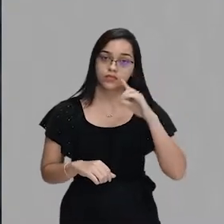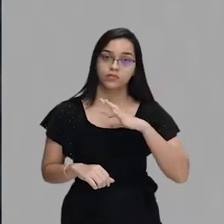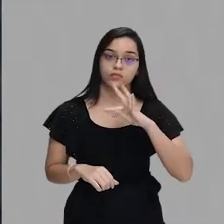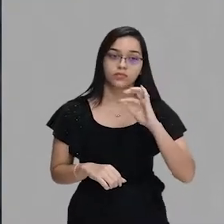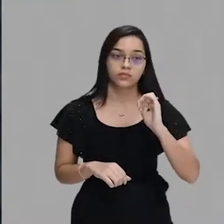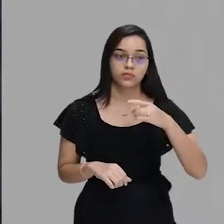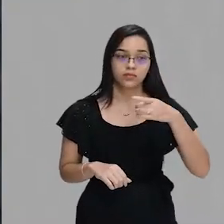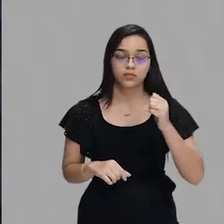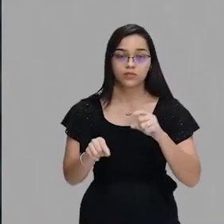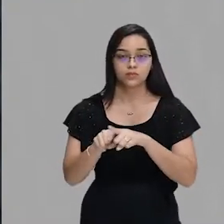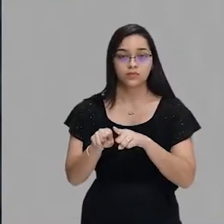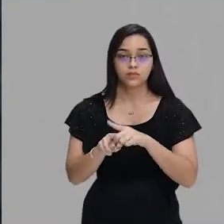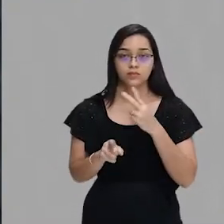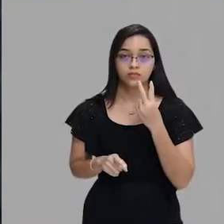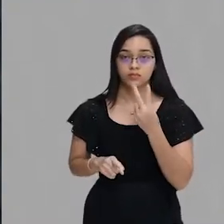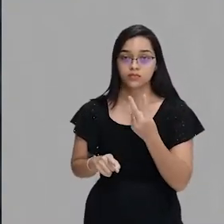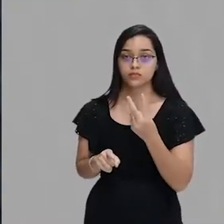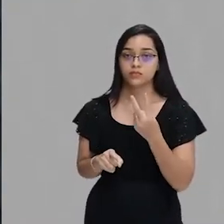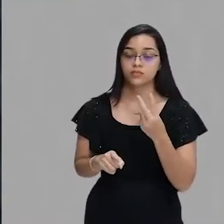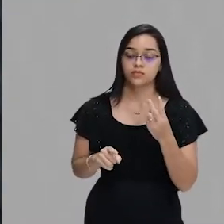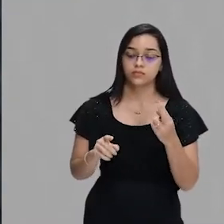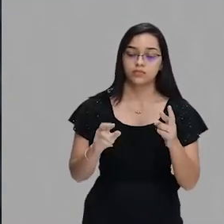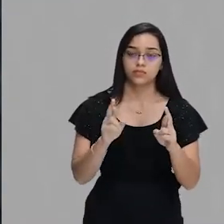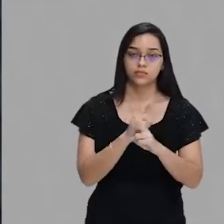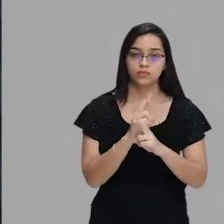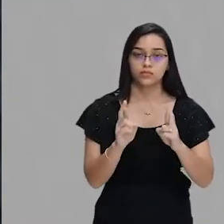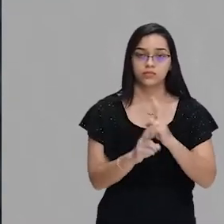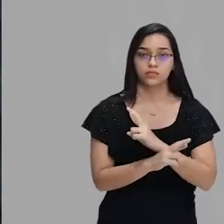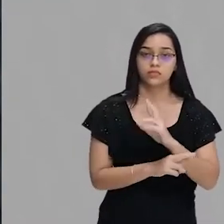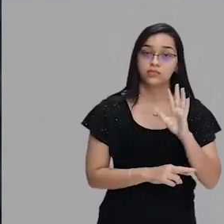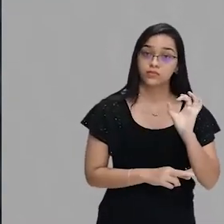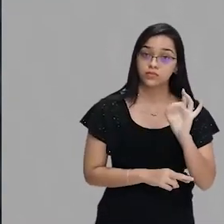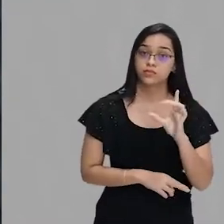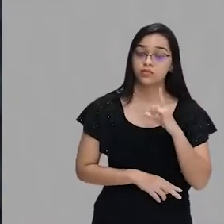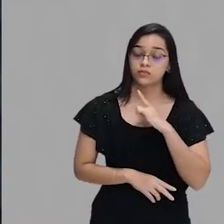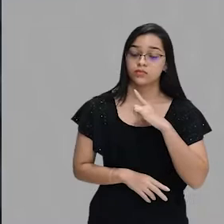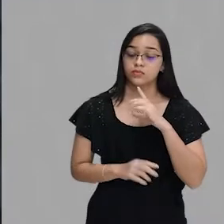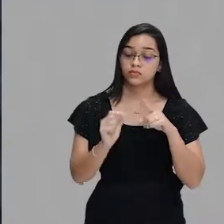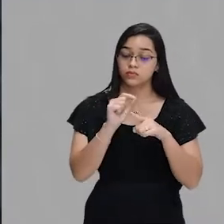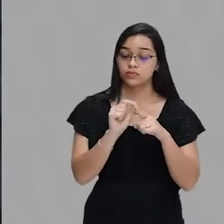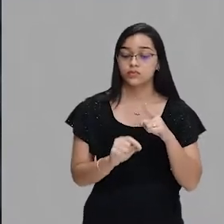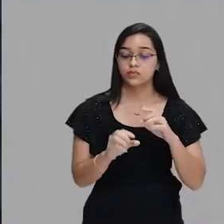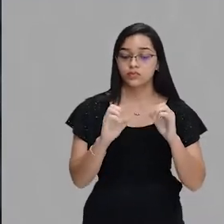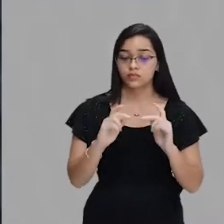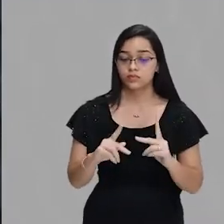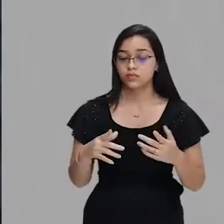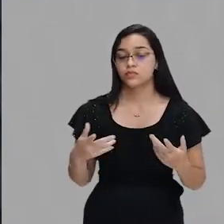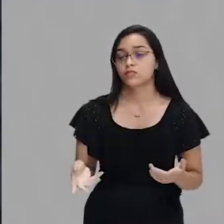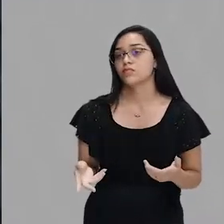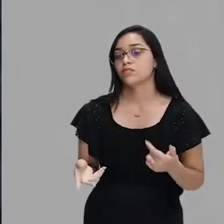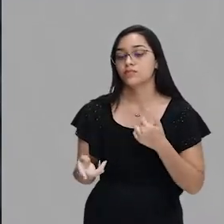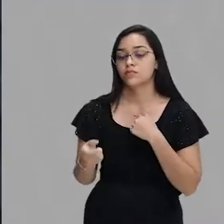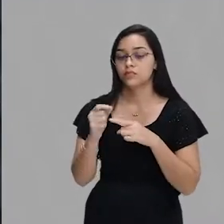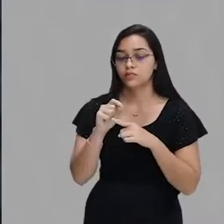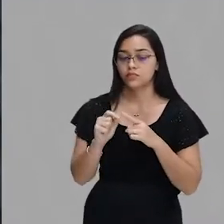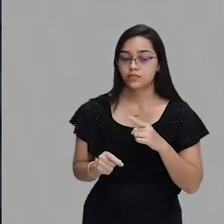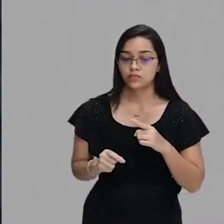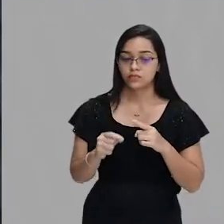de variação dos dois, de um em relação ao outro, basta você fazer uma divisão. Tá? Então, eu vou